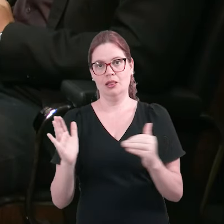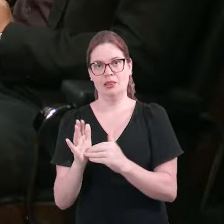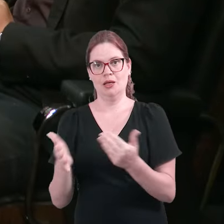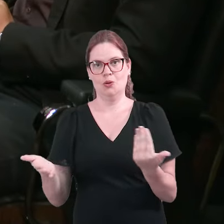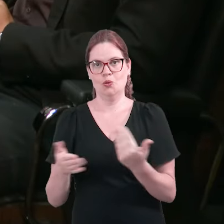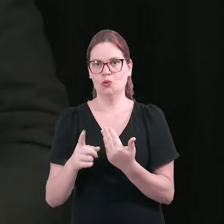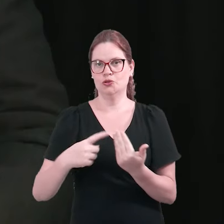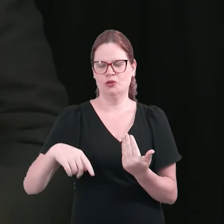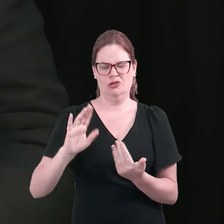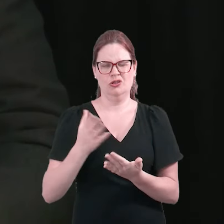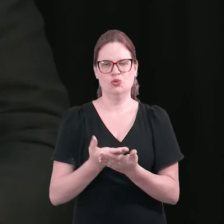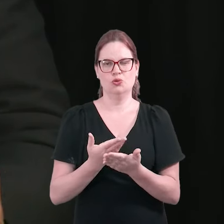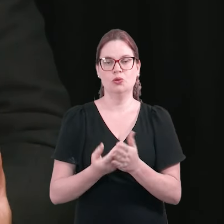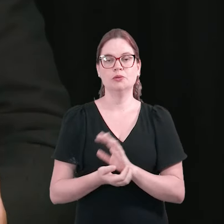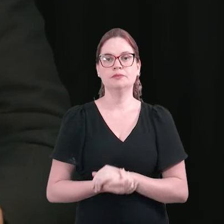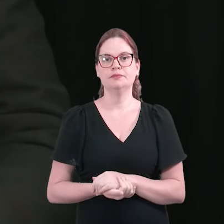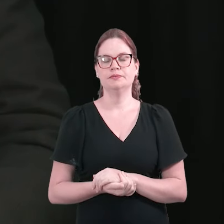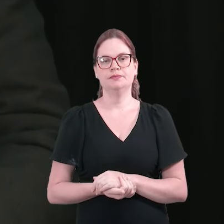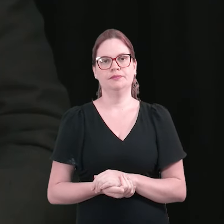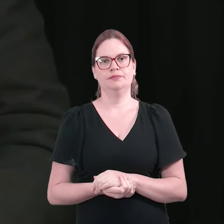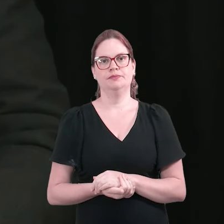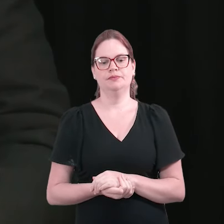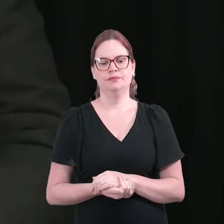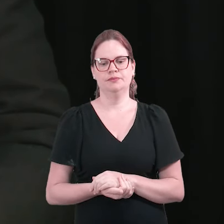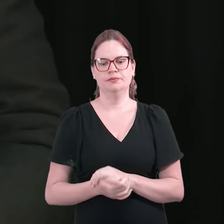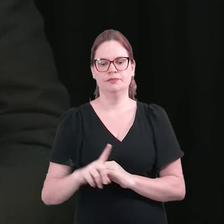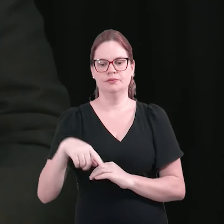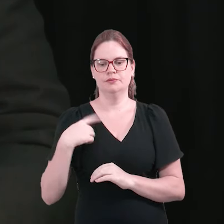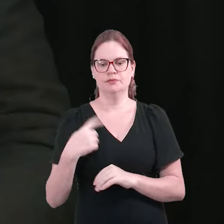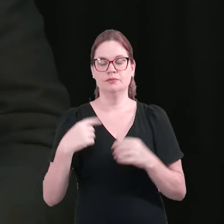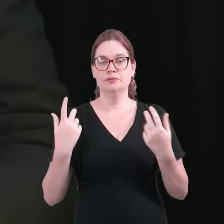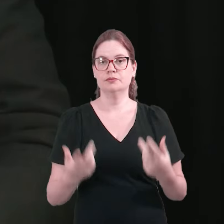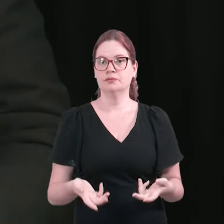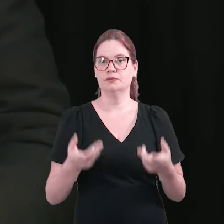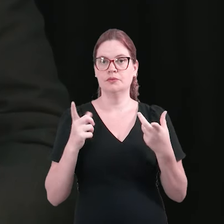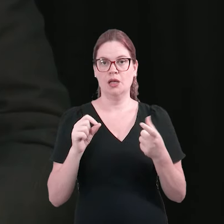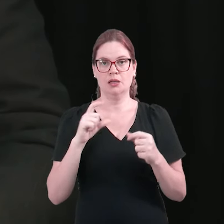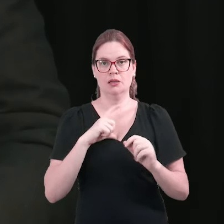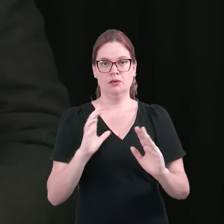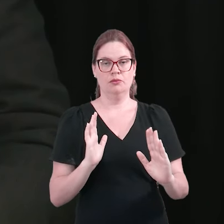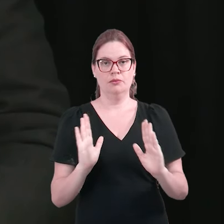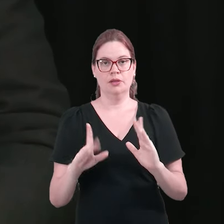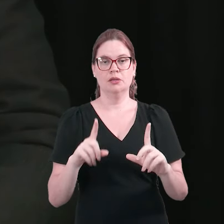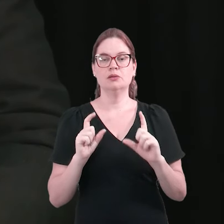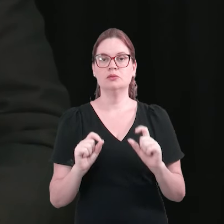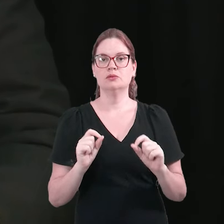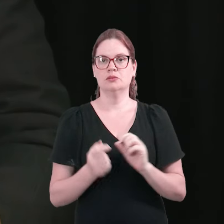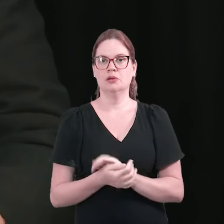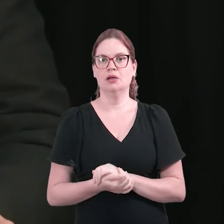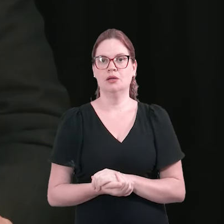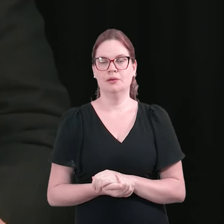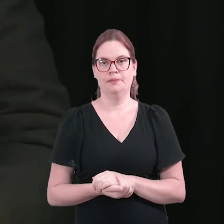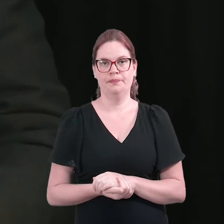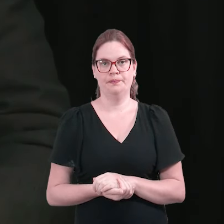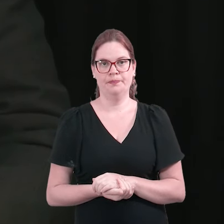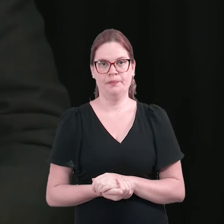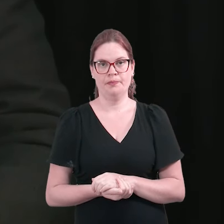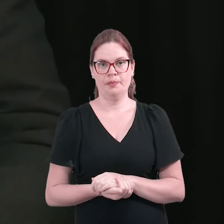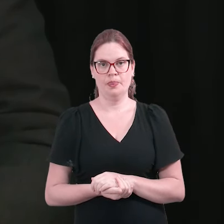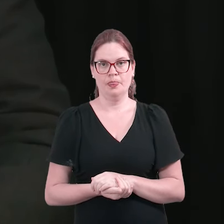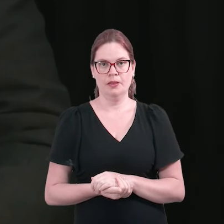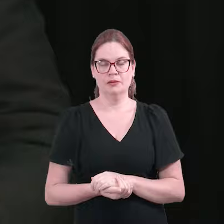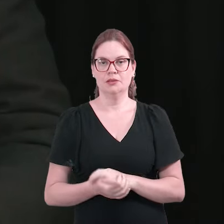dias, nós até estudamos isso nas escolas bíblicas, né, você vai ver que em um determinado momento, quando a palavra ela